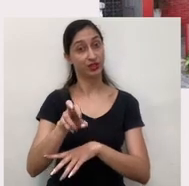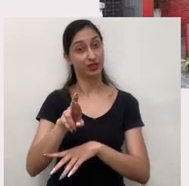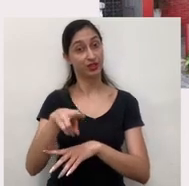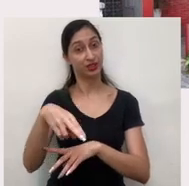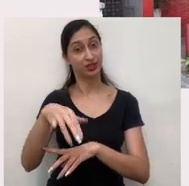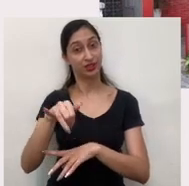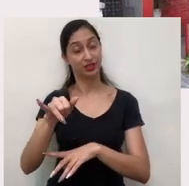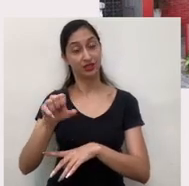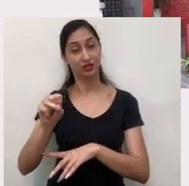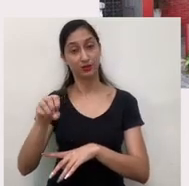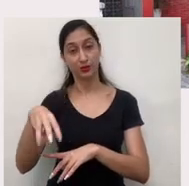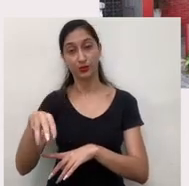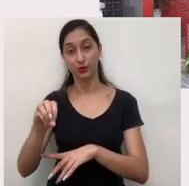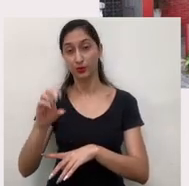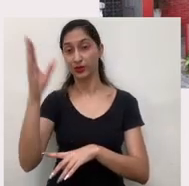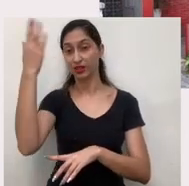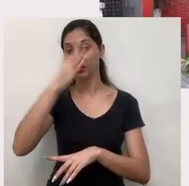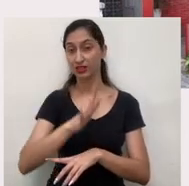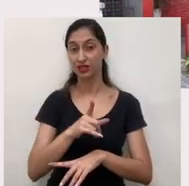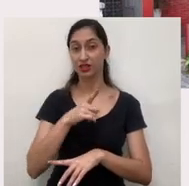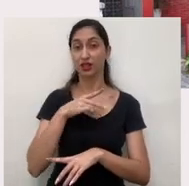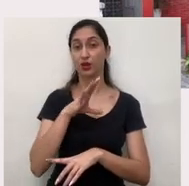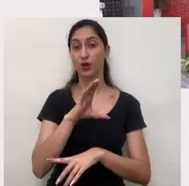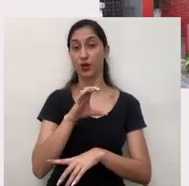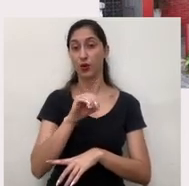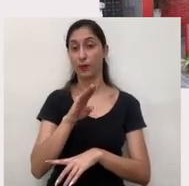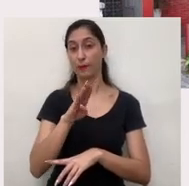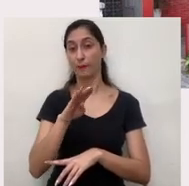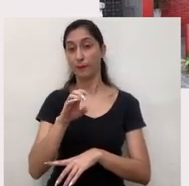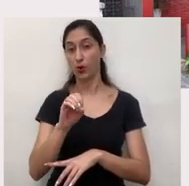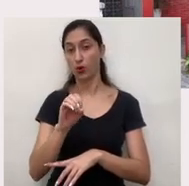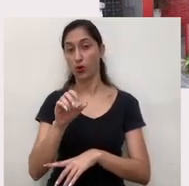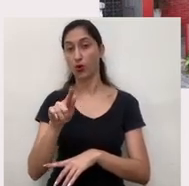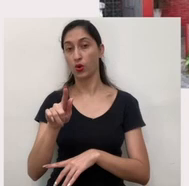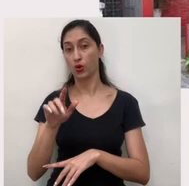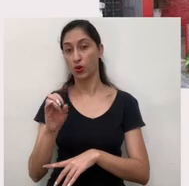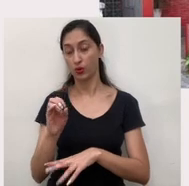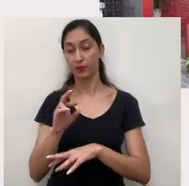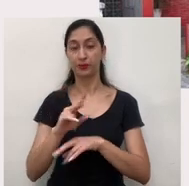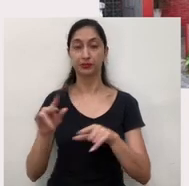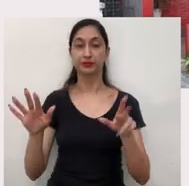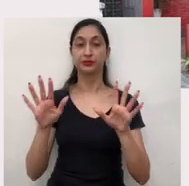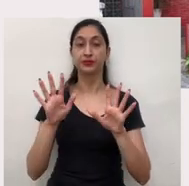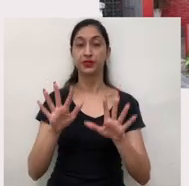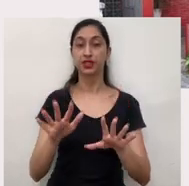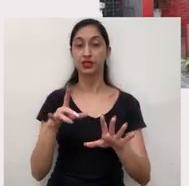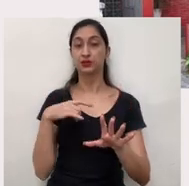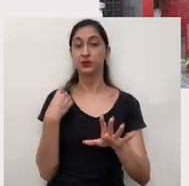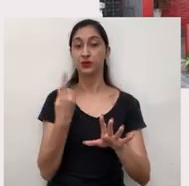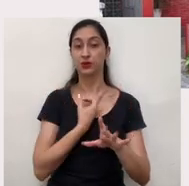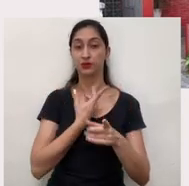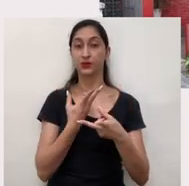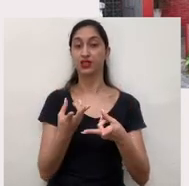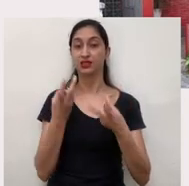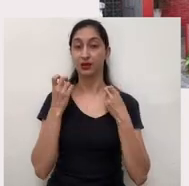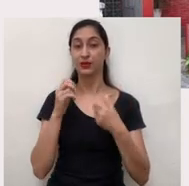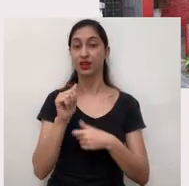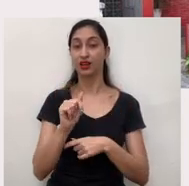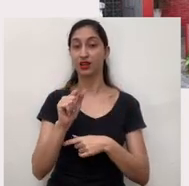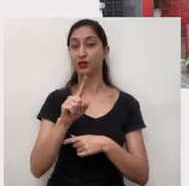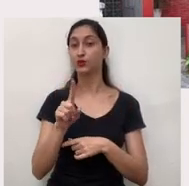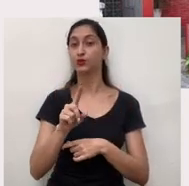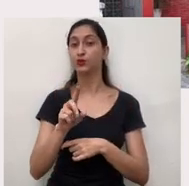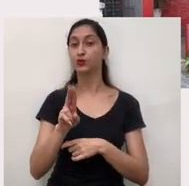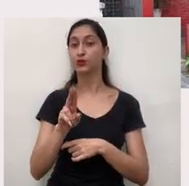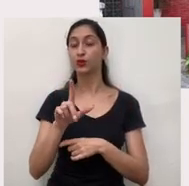o Cobogó, como no Lúcio Costa, né? Mas é interessante notar que são azulejos,